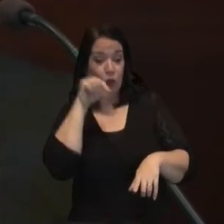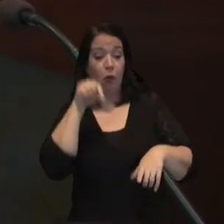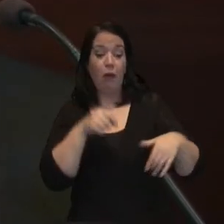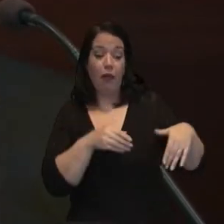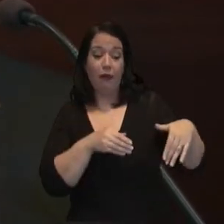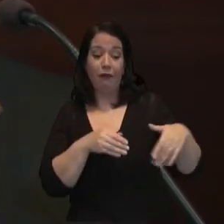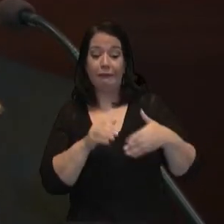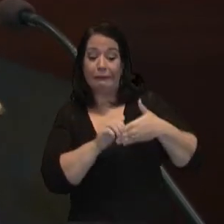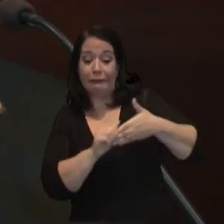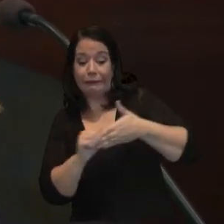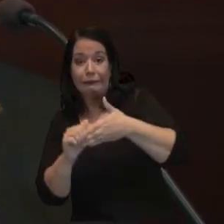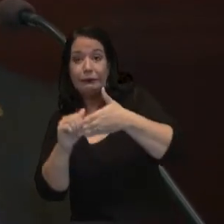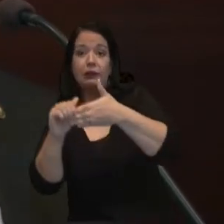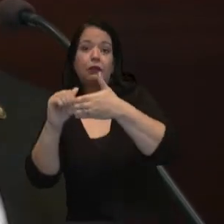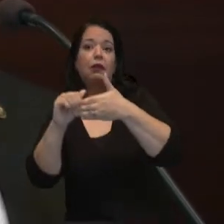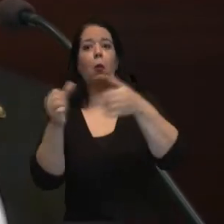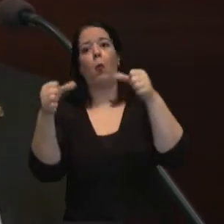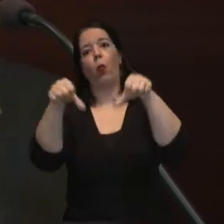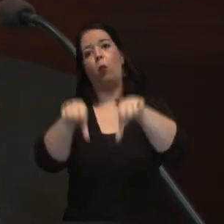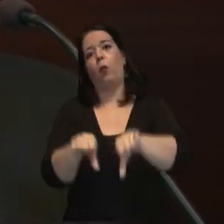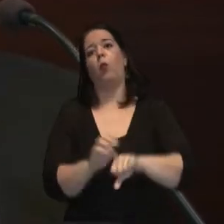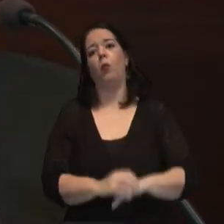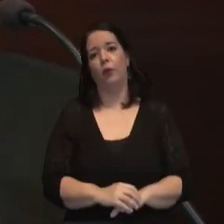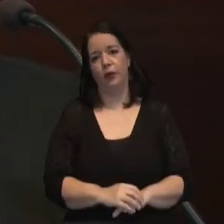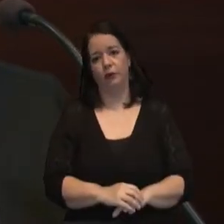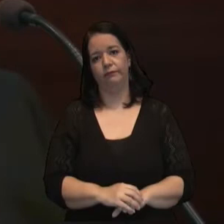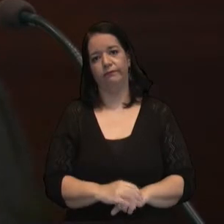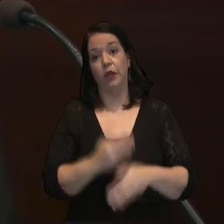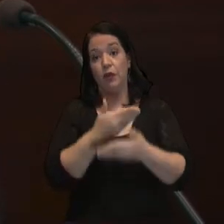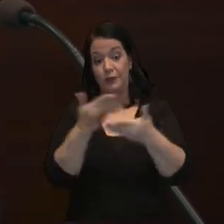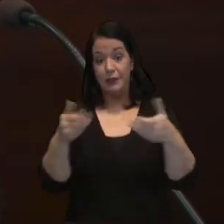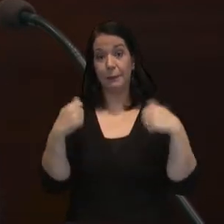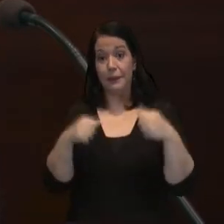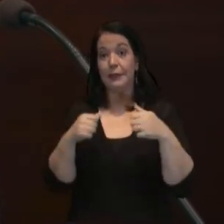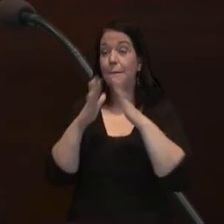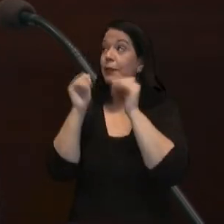Peça ao Senhor para que te abra os olhos.